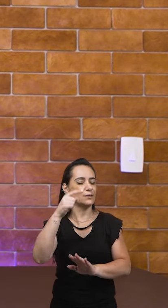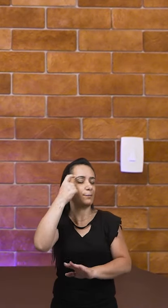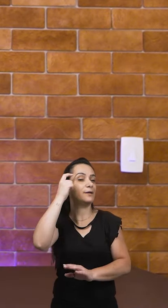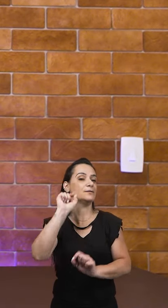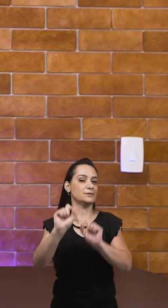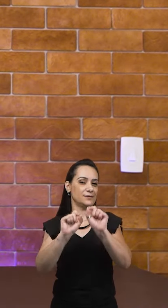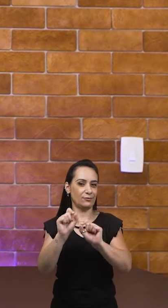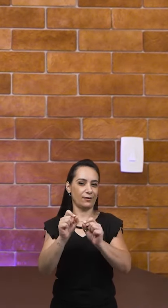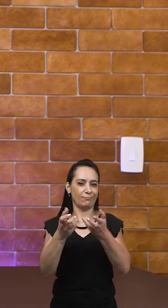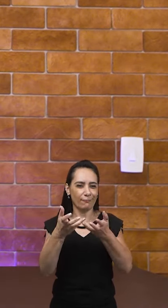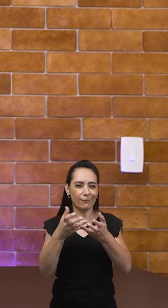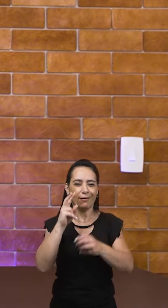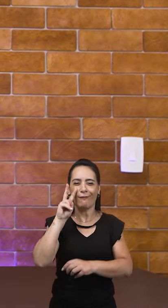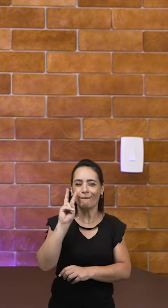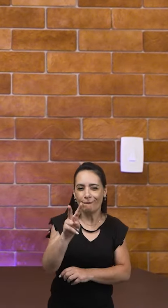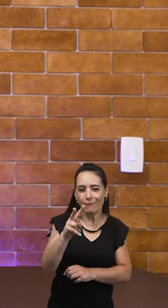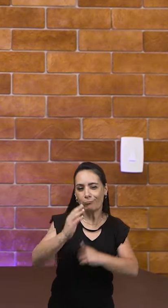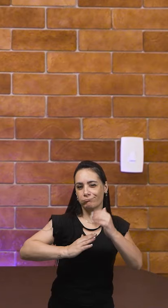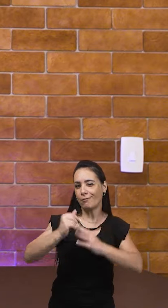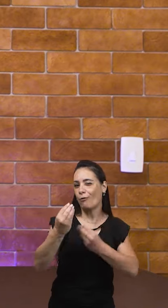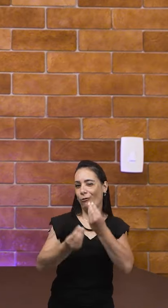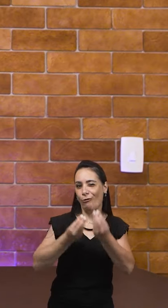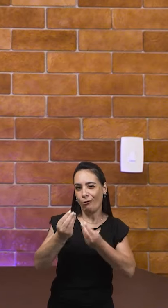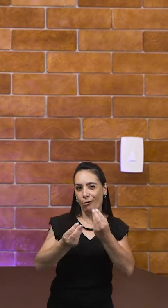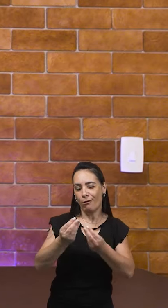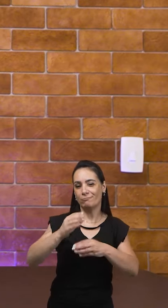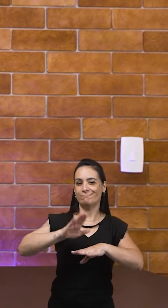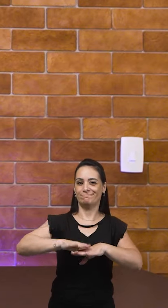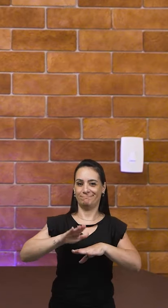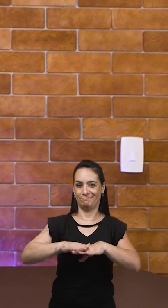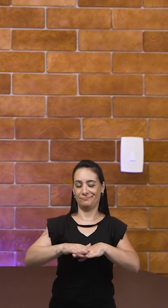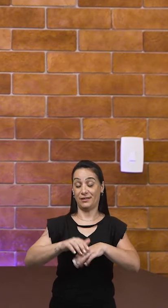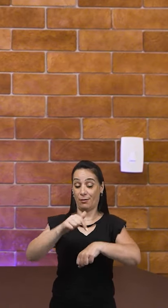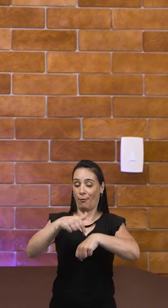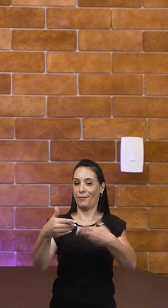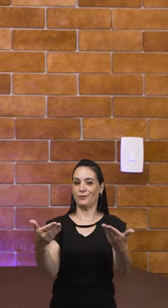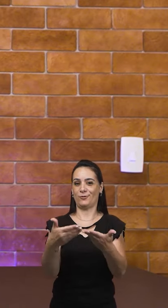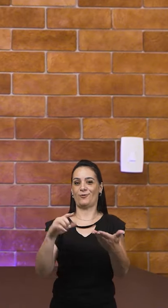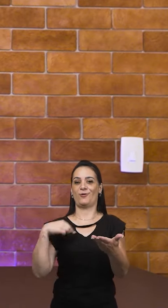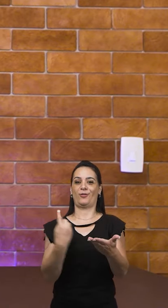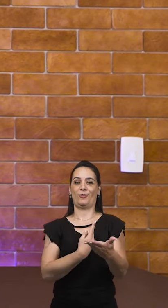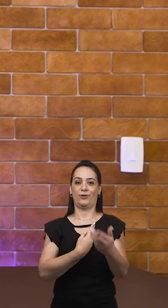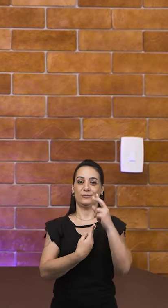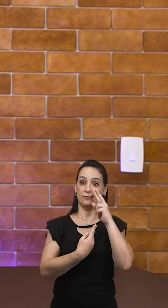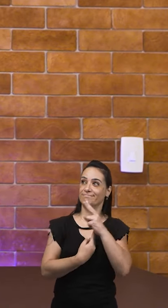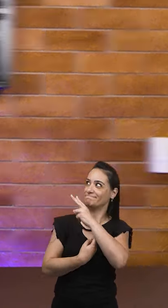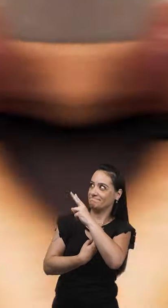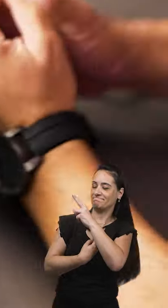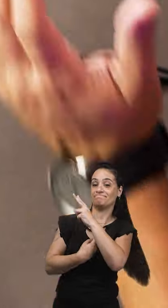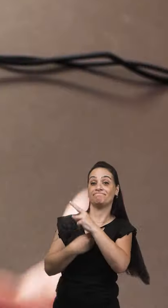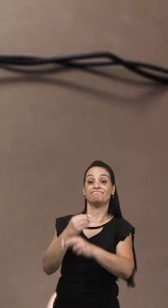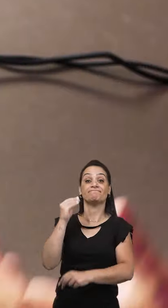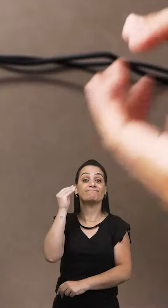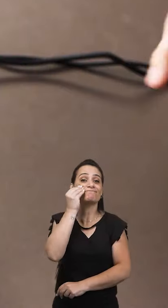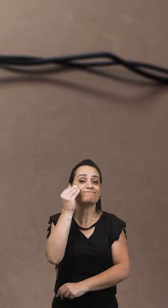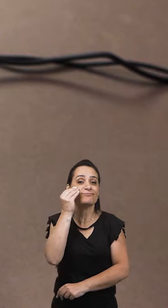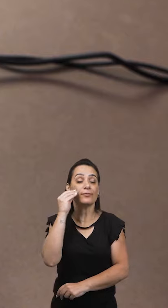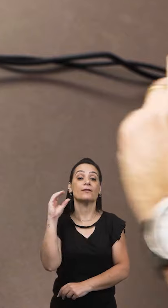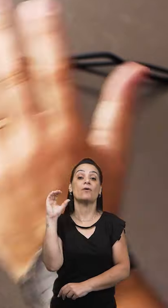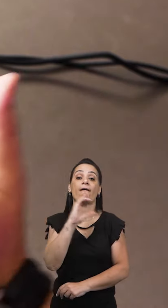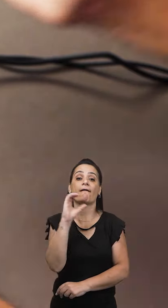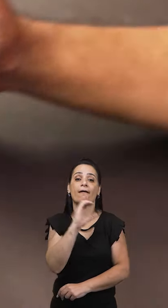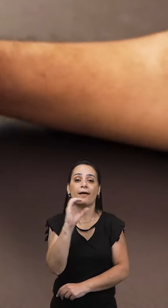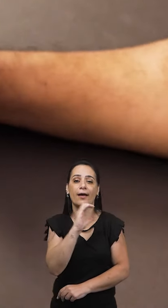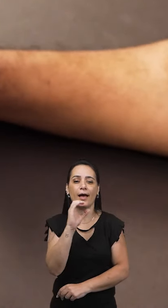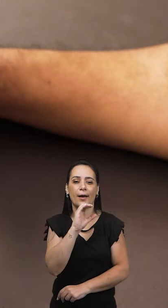o que você está pensando. Você quer ver mesmo essa impressora em prática, não é? Então, chegou o nosso momento. Gente, então vamos fazer um